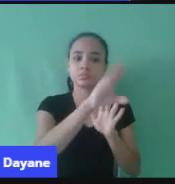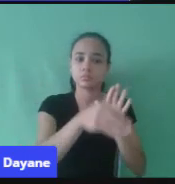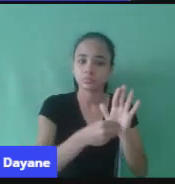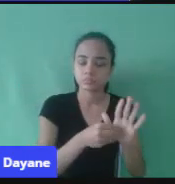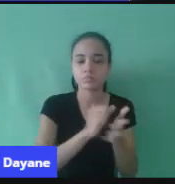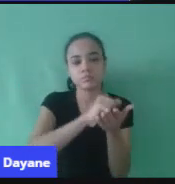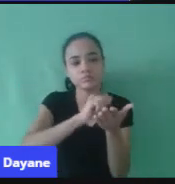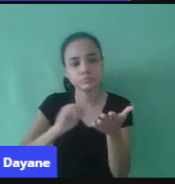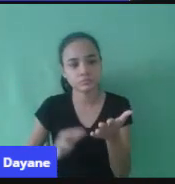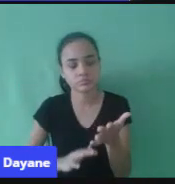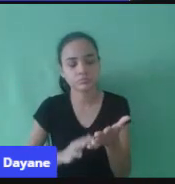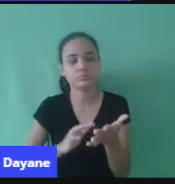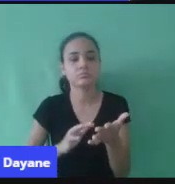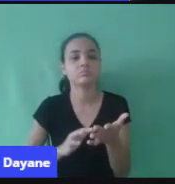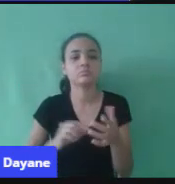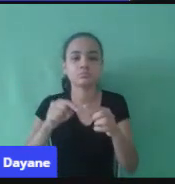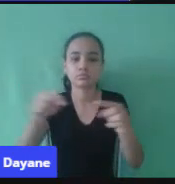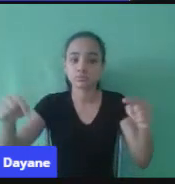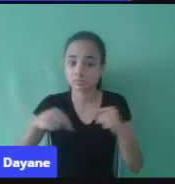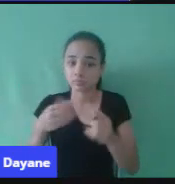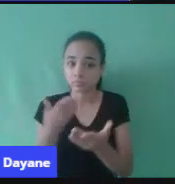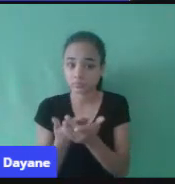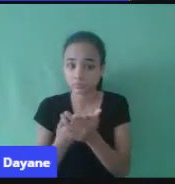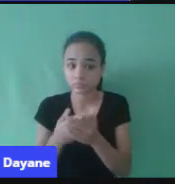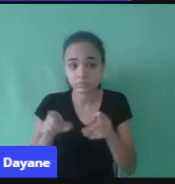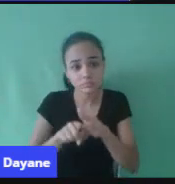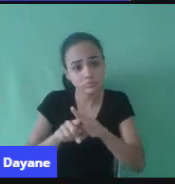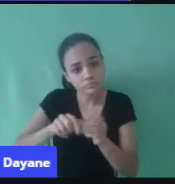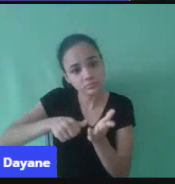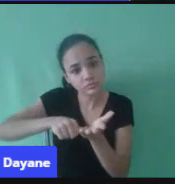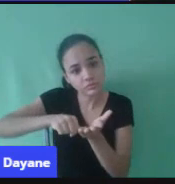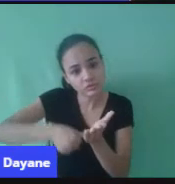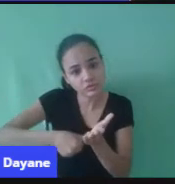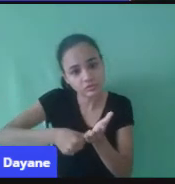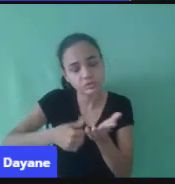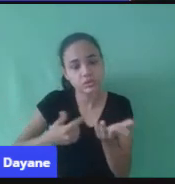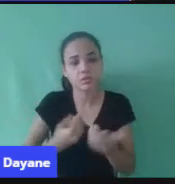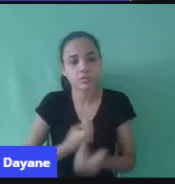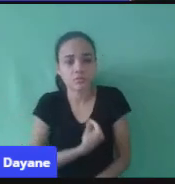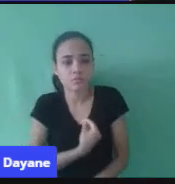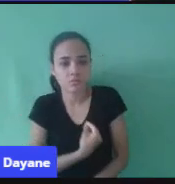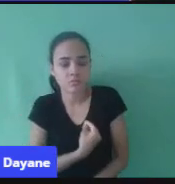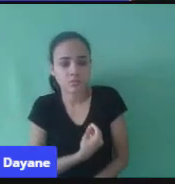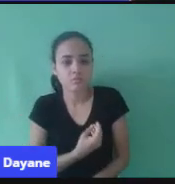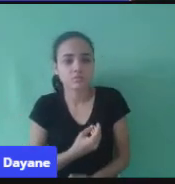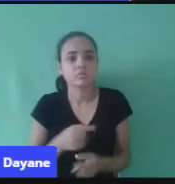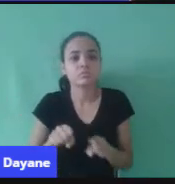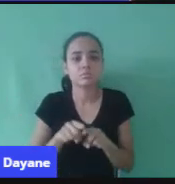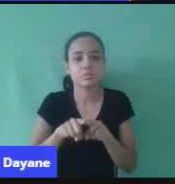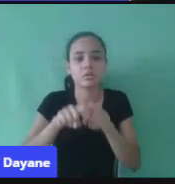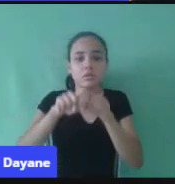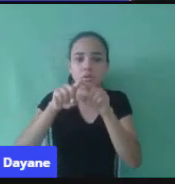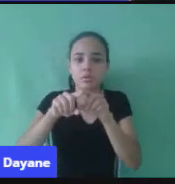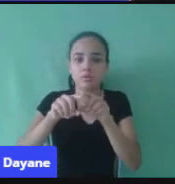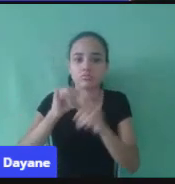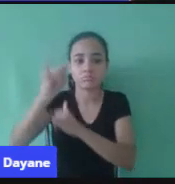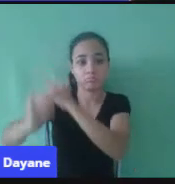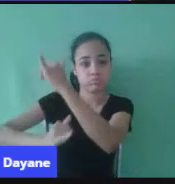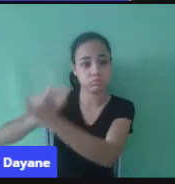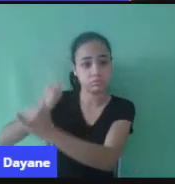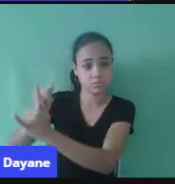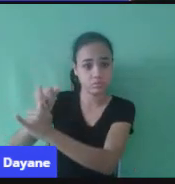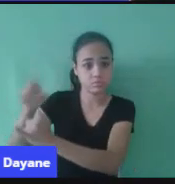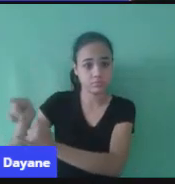com as digitais, as presenciais com as virtuais. Híbrido também pode ser um currículo